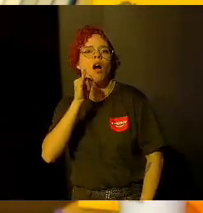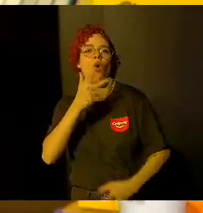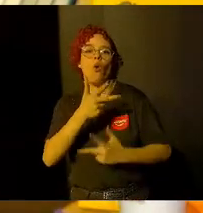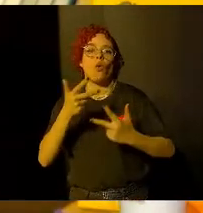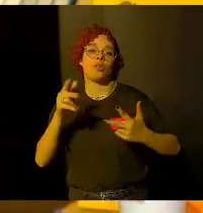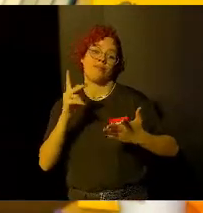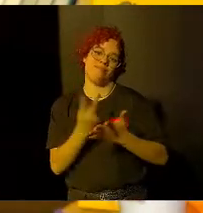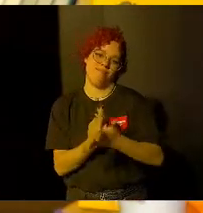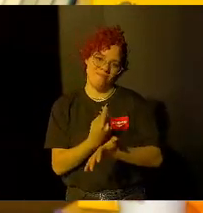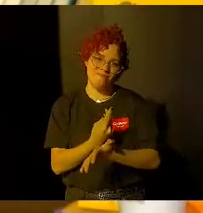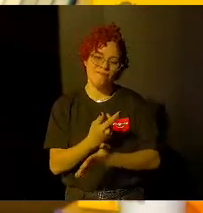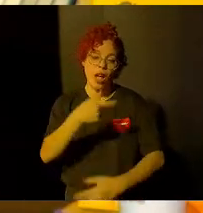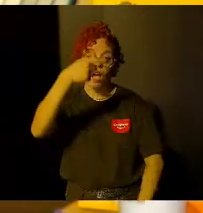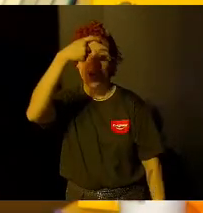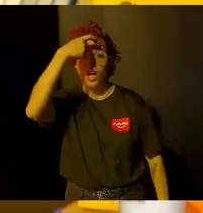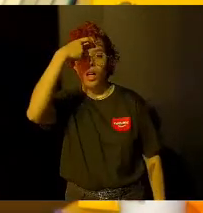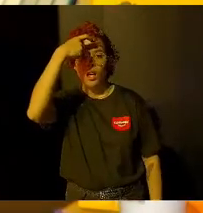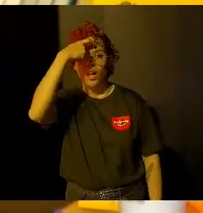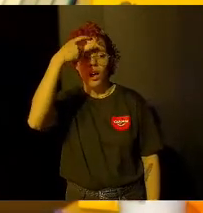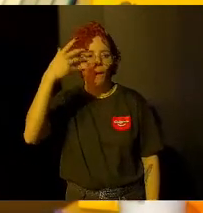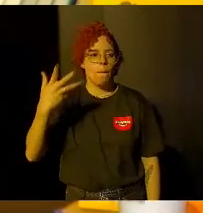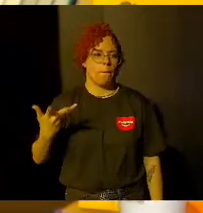é deslumbrante